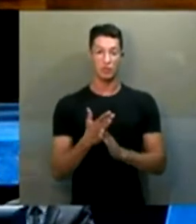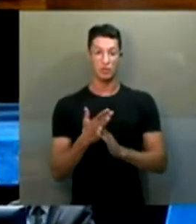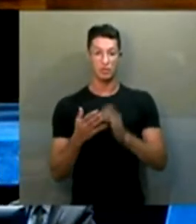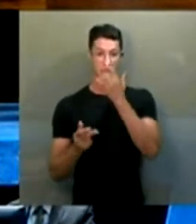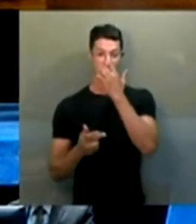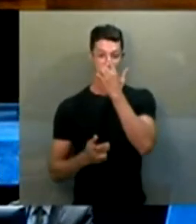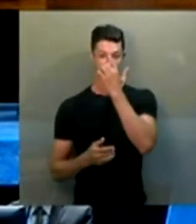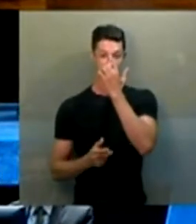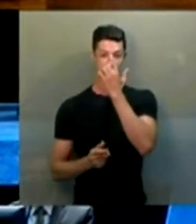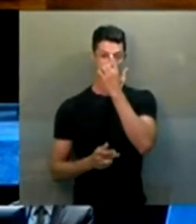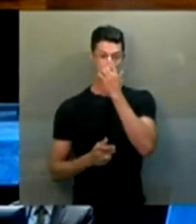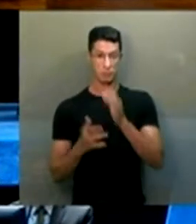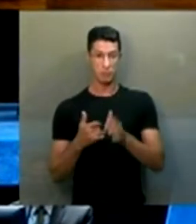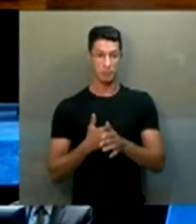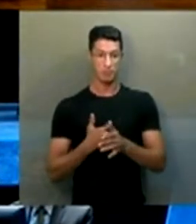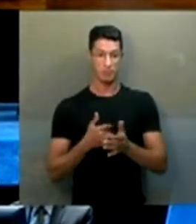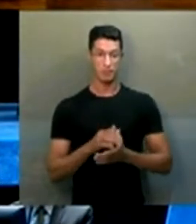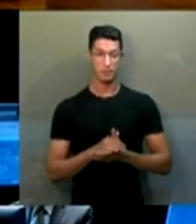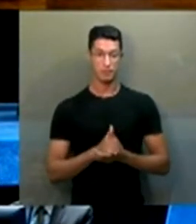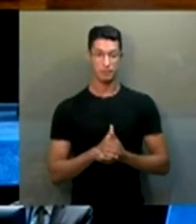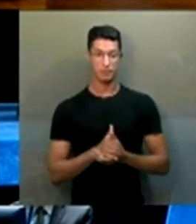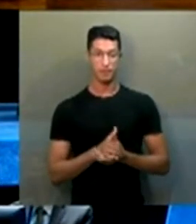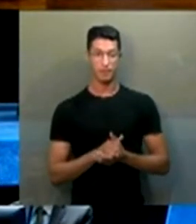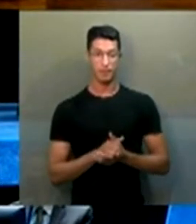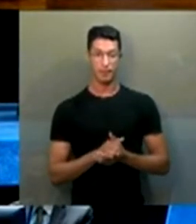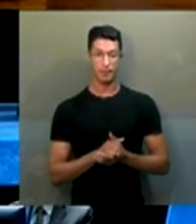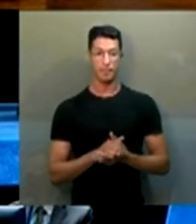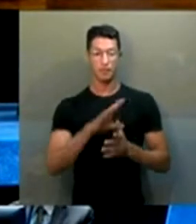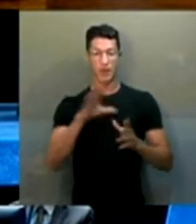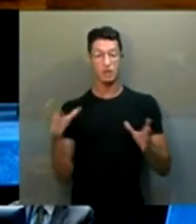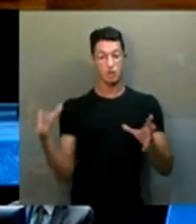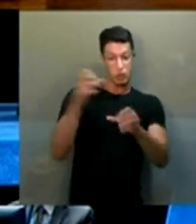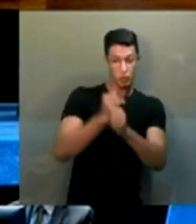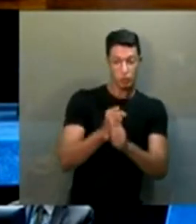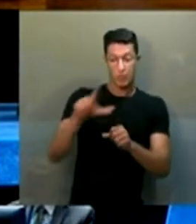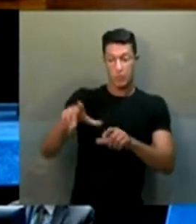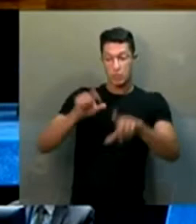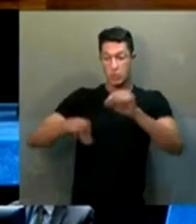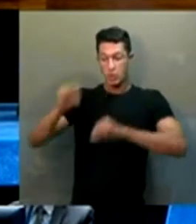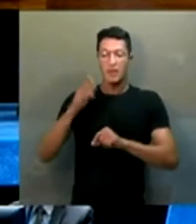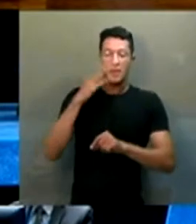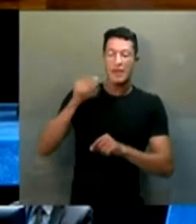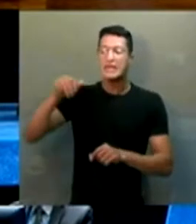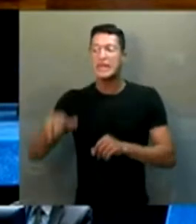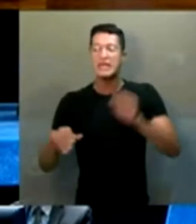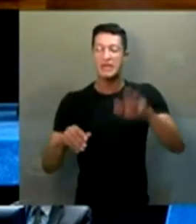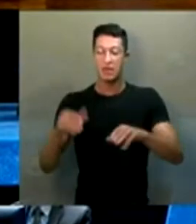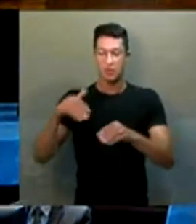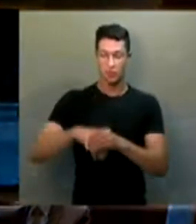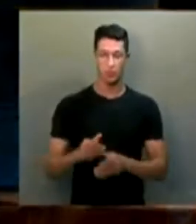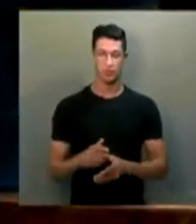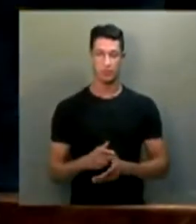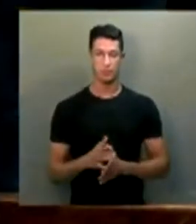É. Vai juntar tudo na urna grande. Depois que conta. É balança o saco.